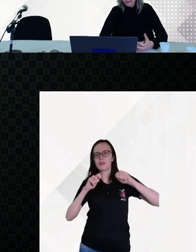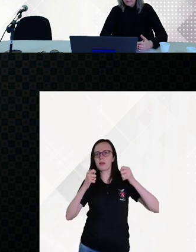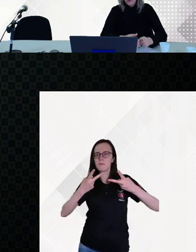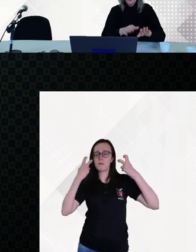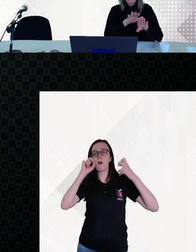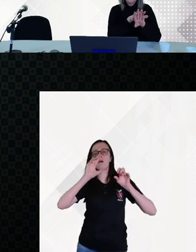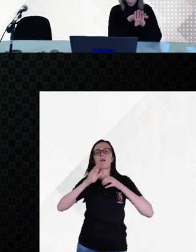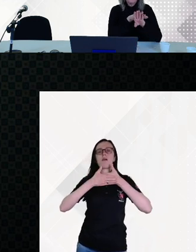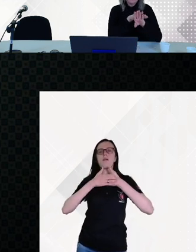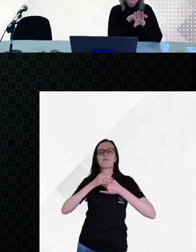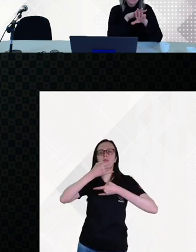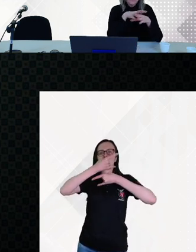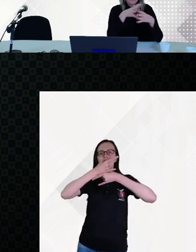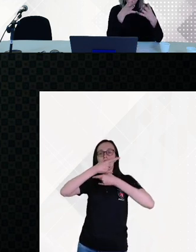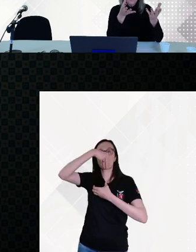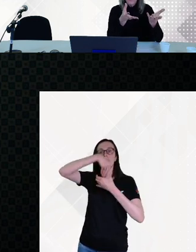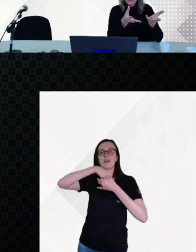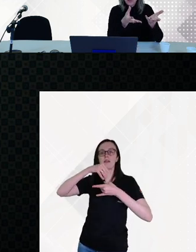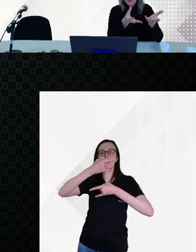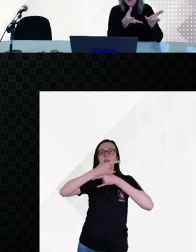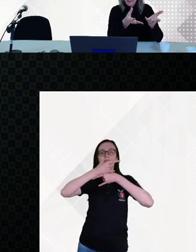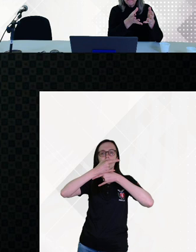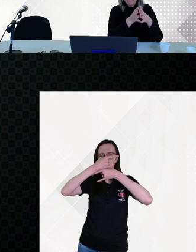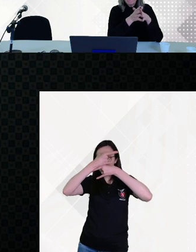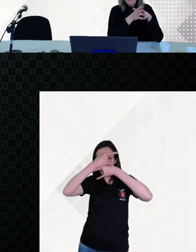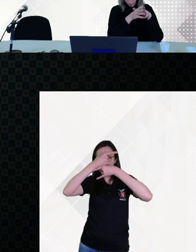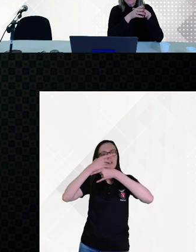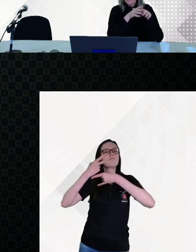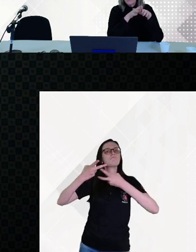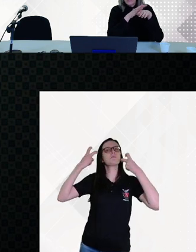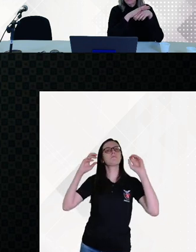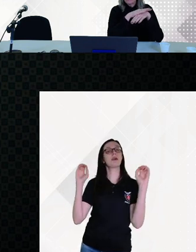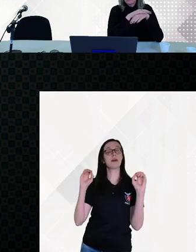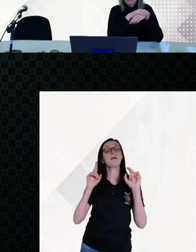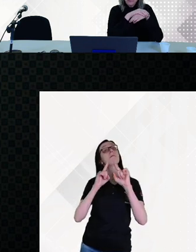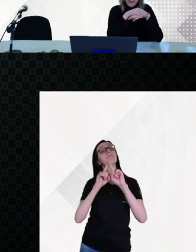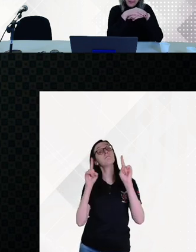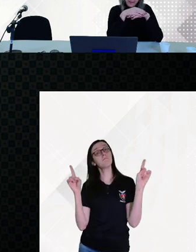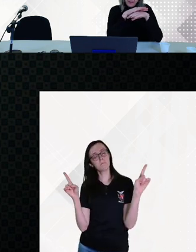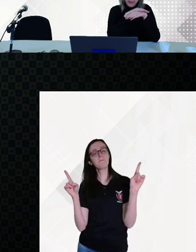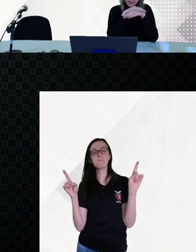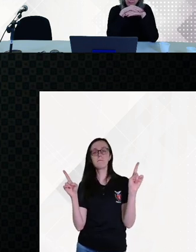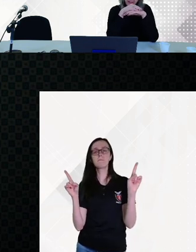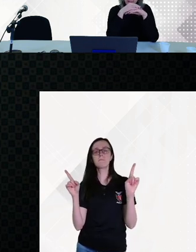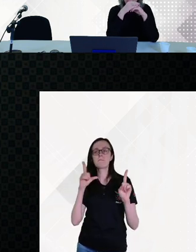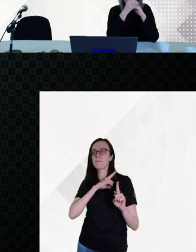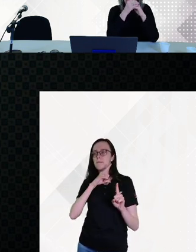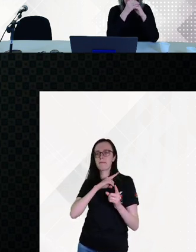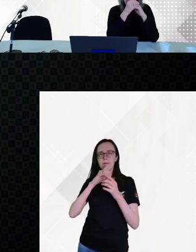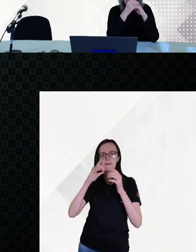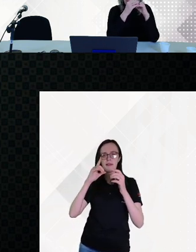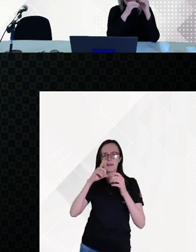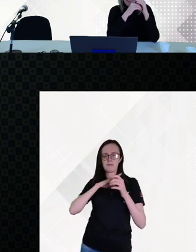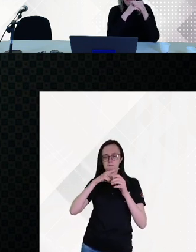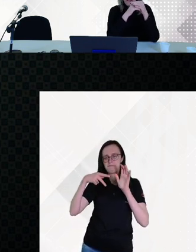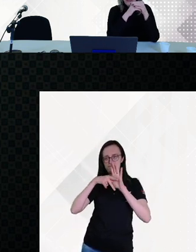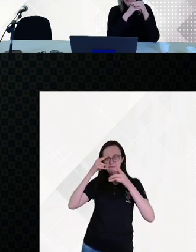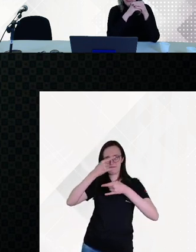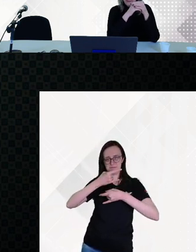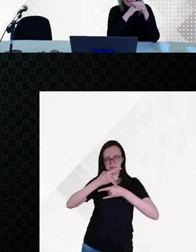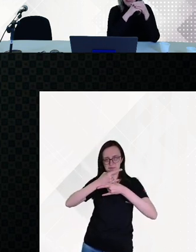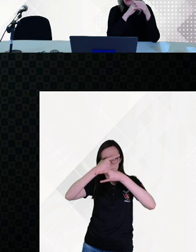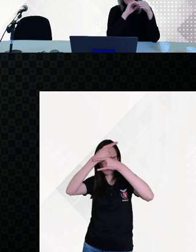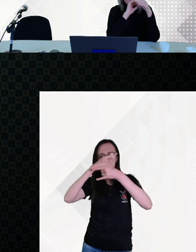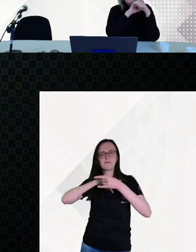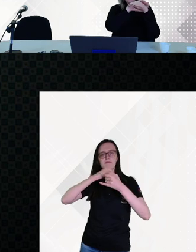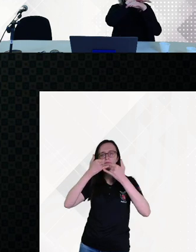oculta, ela pode não ter vindo aparente, né? Mas ela, entre a separação do tubo neural e a pele,